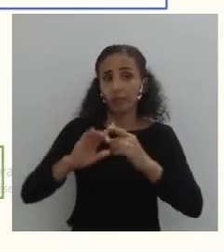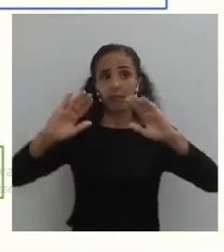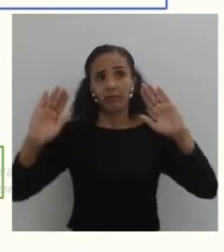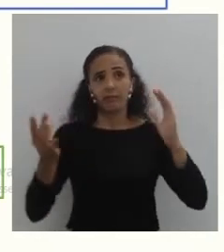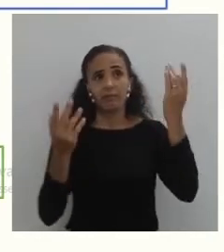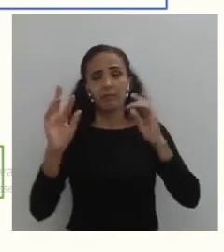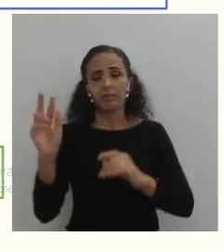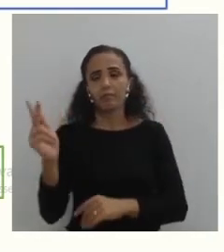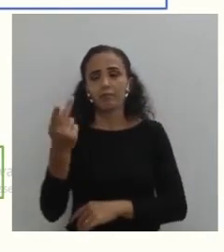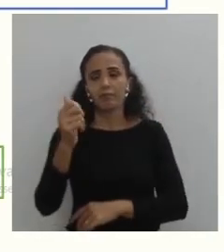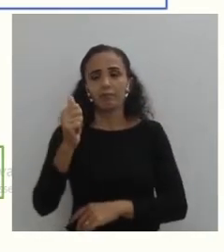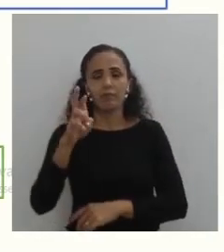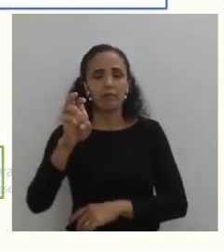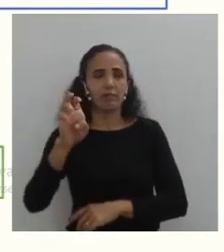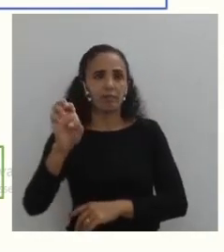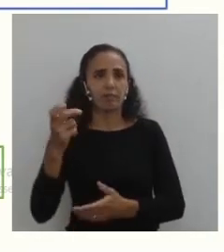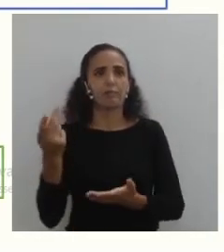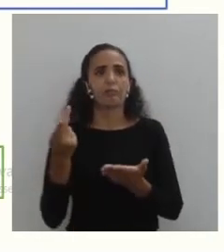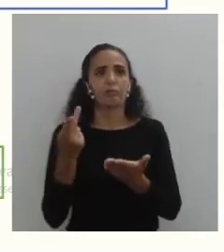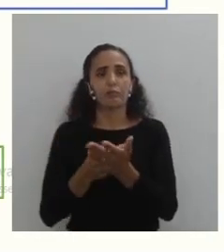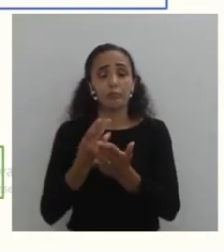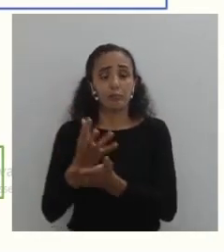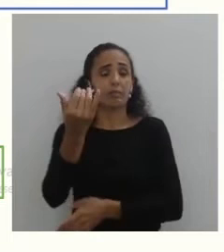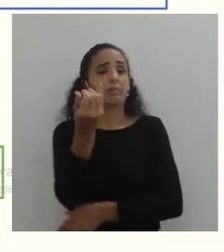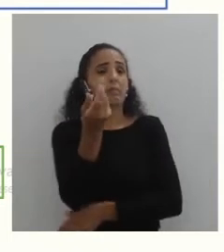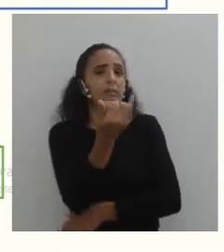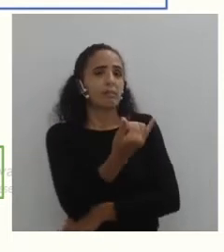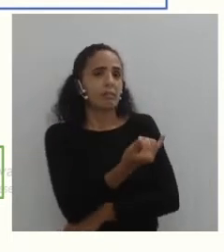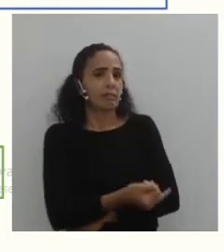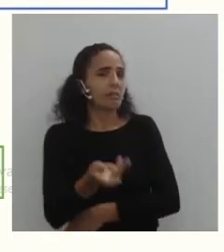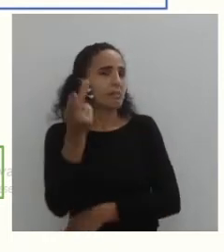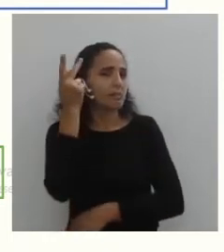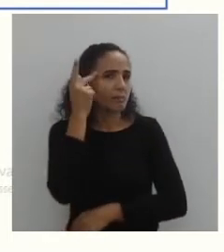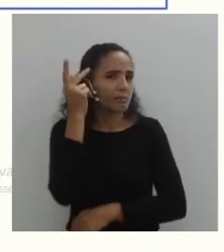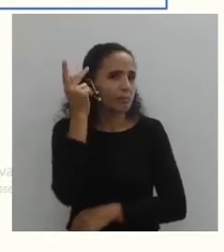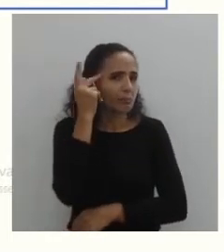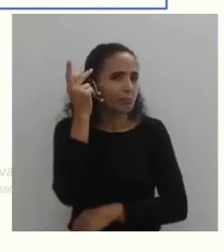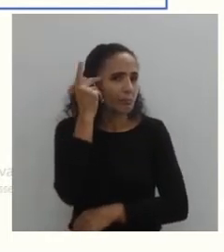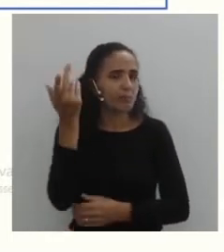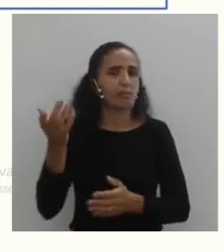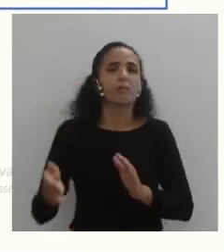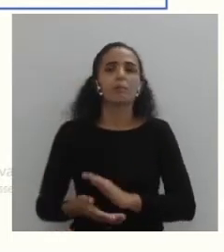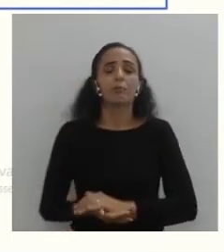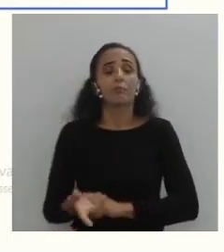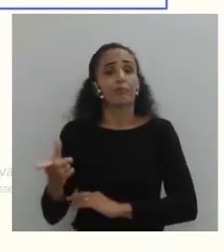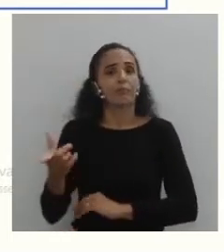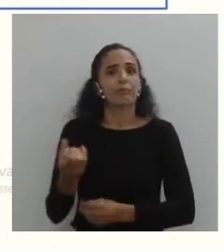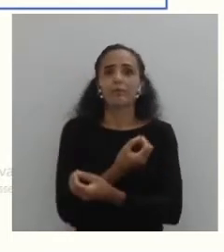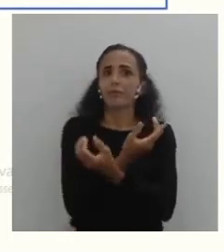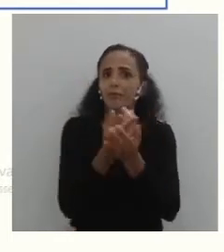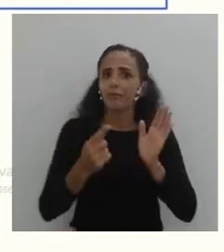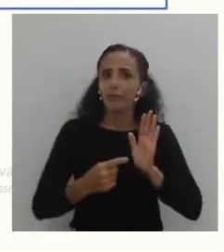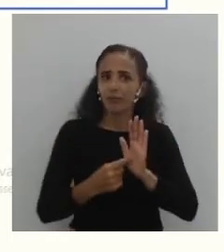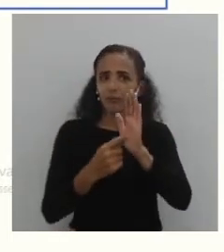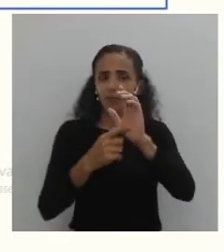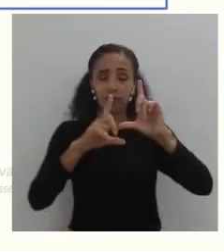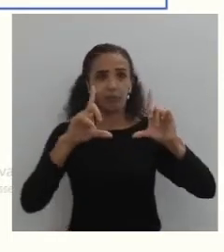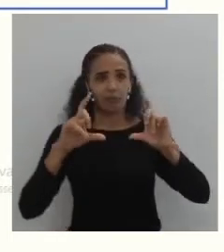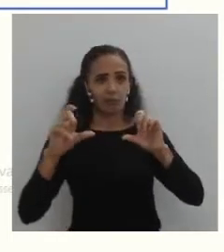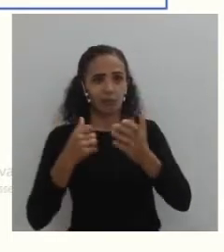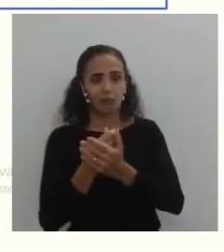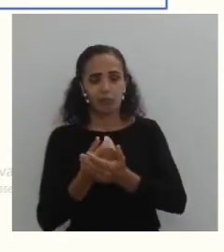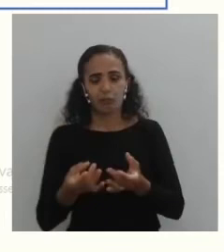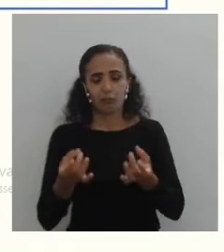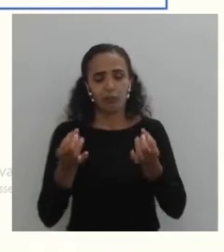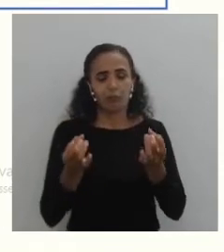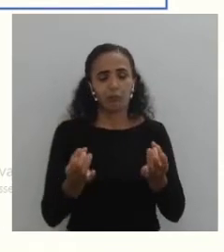uma celebração, Hare Krishna, em São Paulo, capital. Nós temos uma outra foto, Budismo,